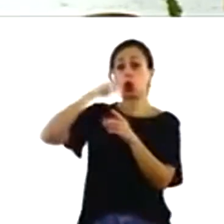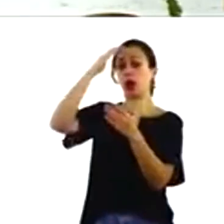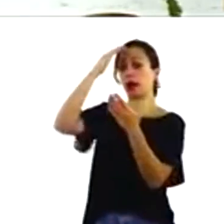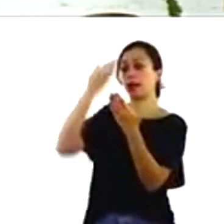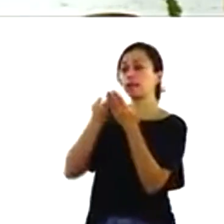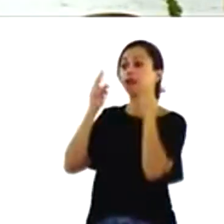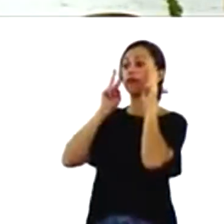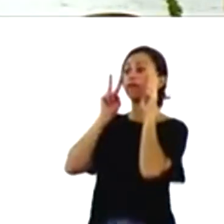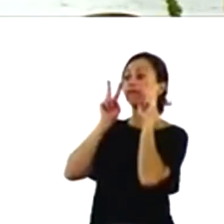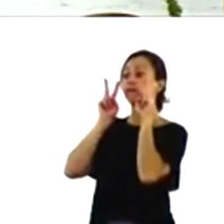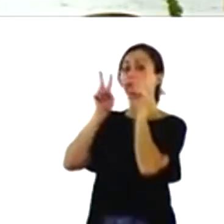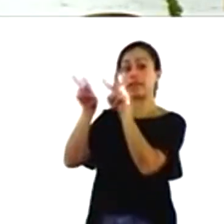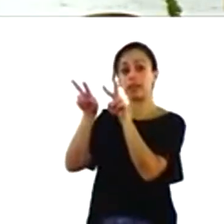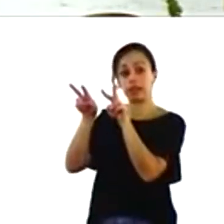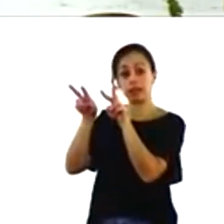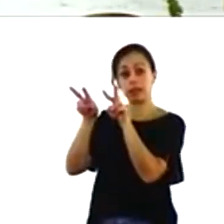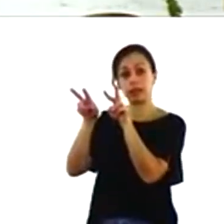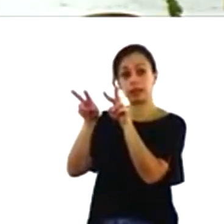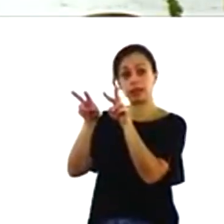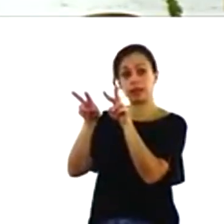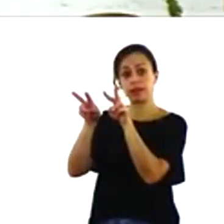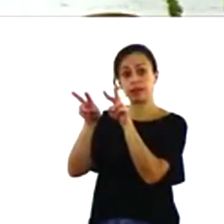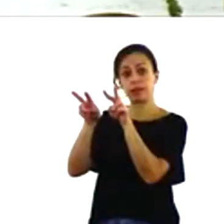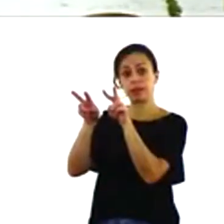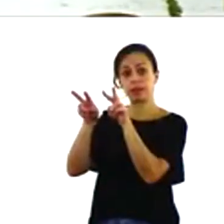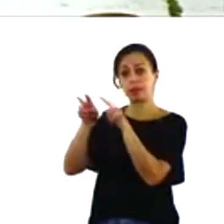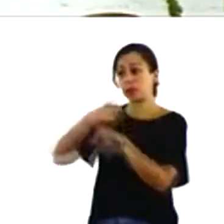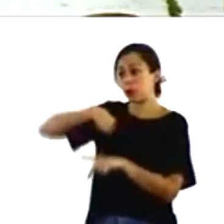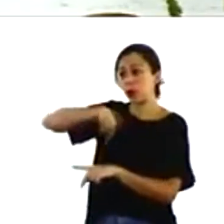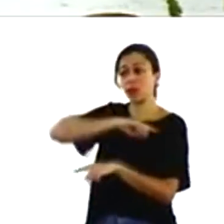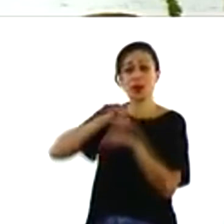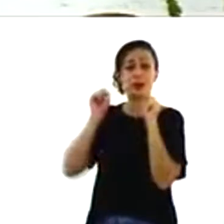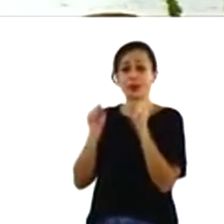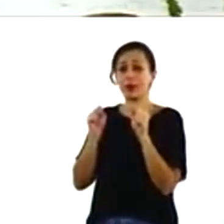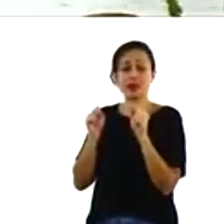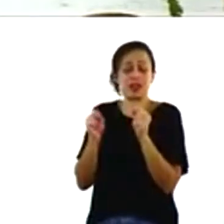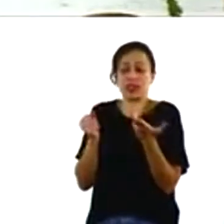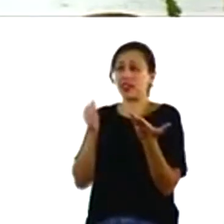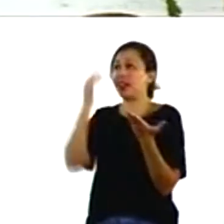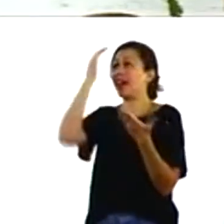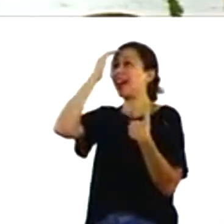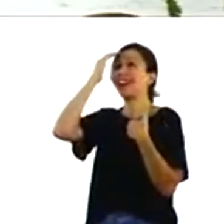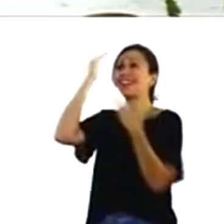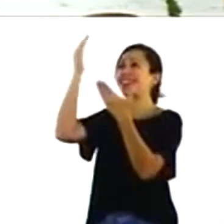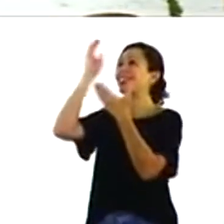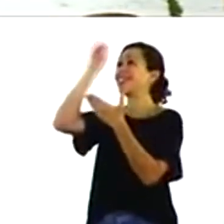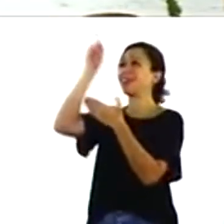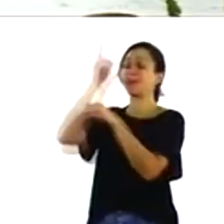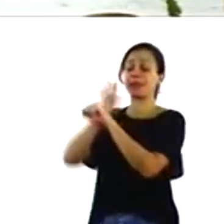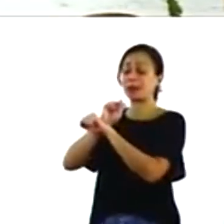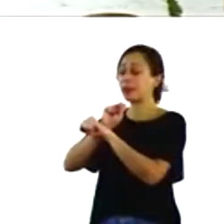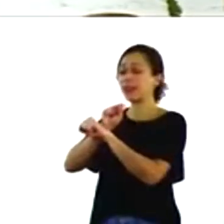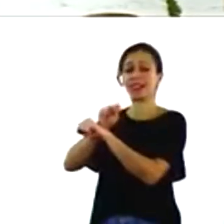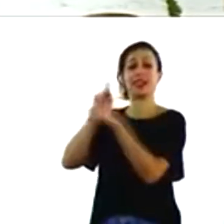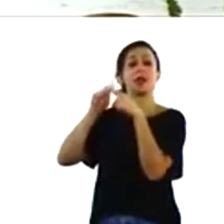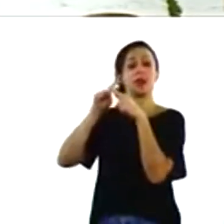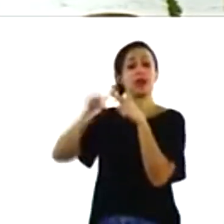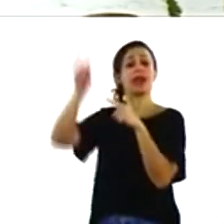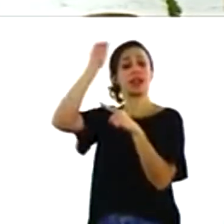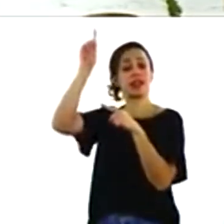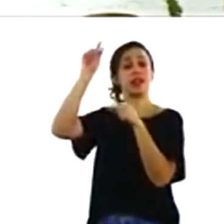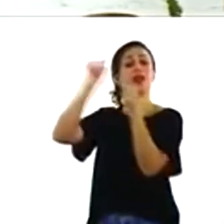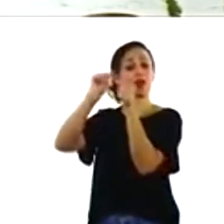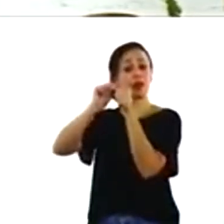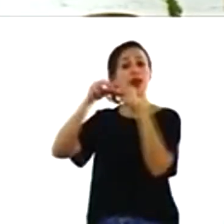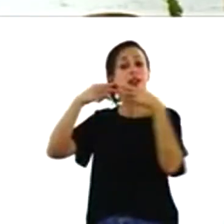recursos espirituais, que eles podem viver da forma que agrada a Deus, porque Deus lhe dá